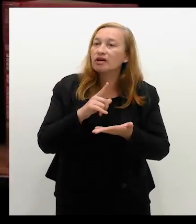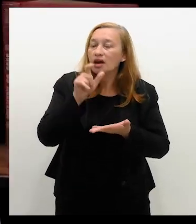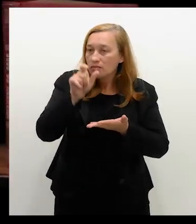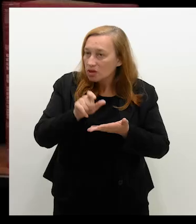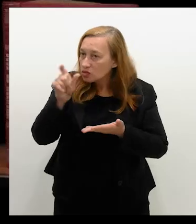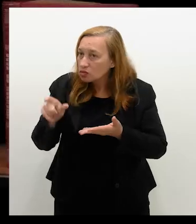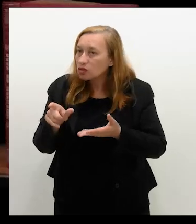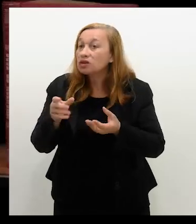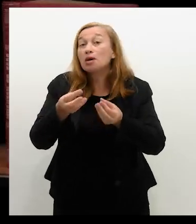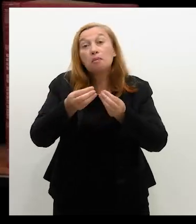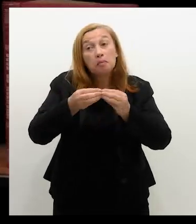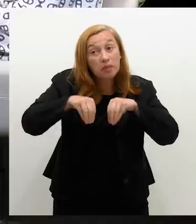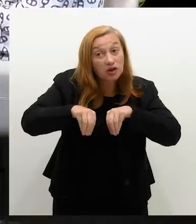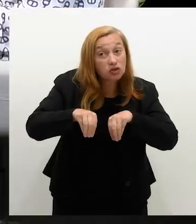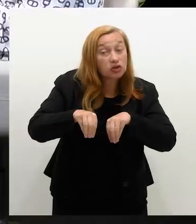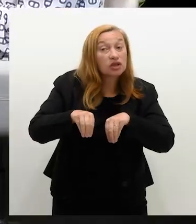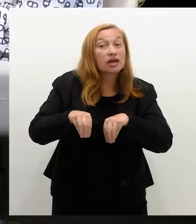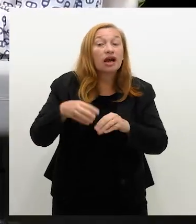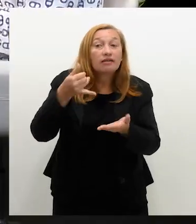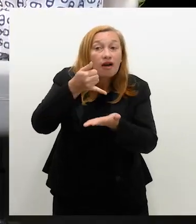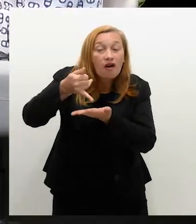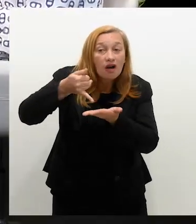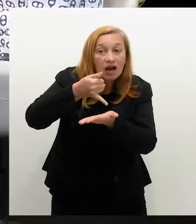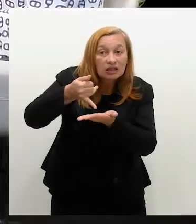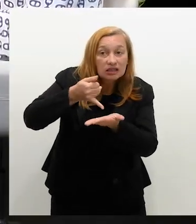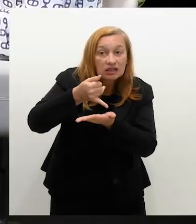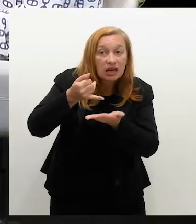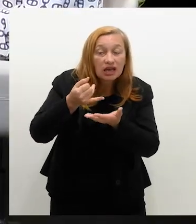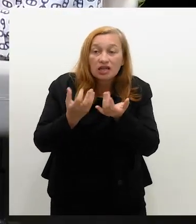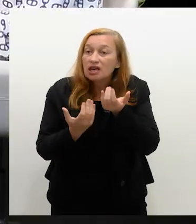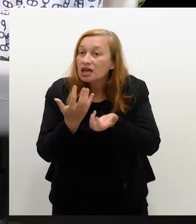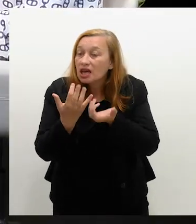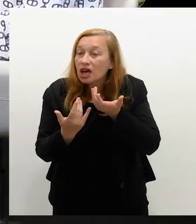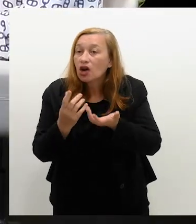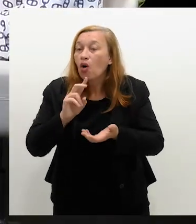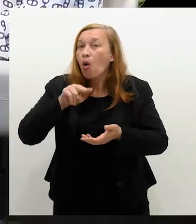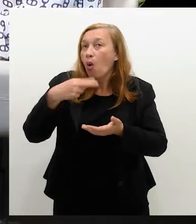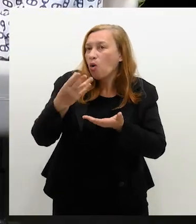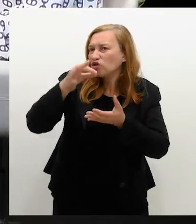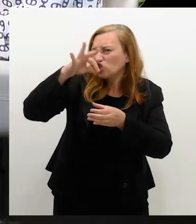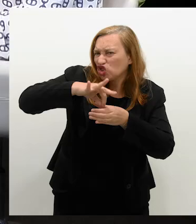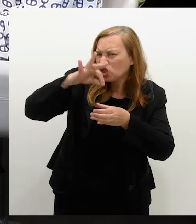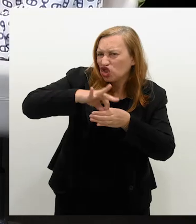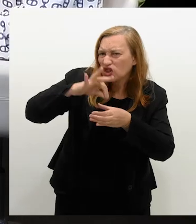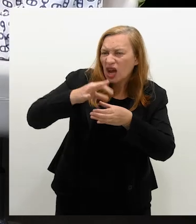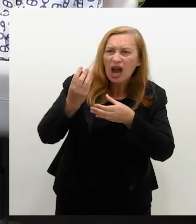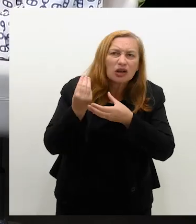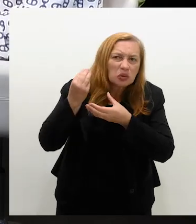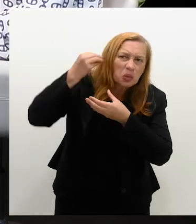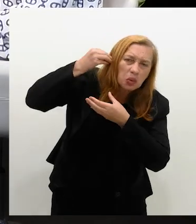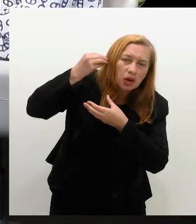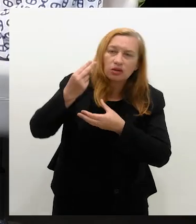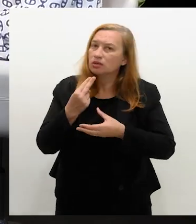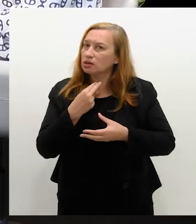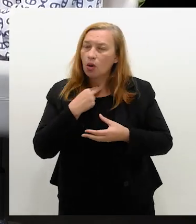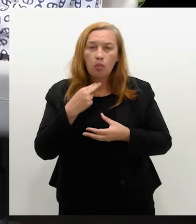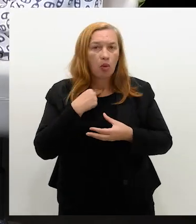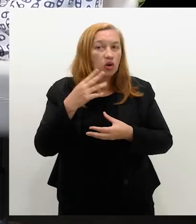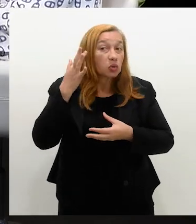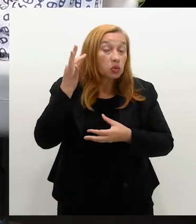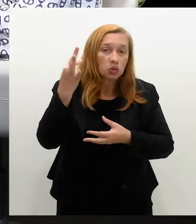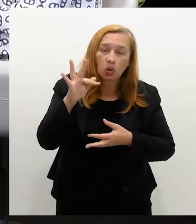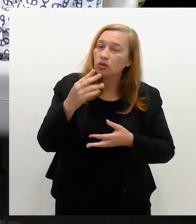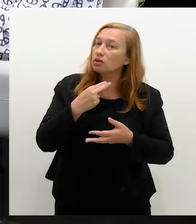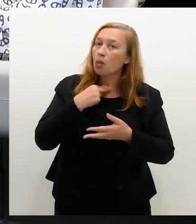já presenciei lesões por azeite quente e chá que coloca no ouvido por causa de dor de ouvido. Não deve fazer